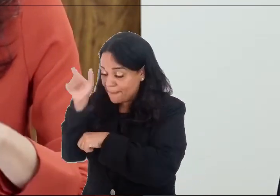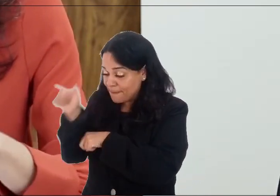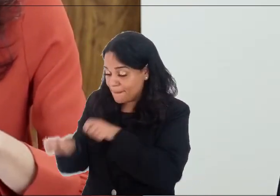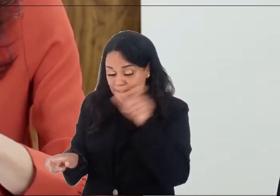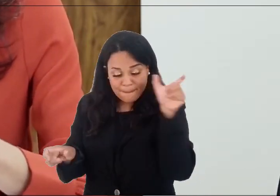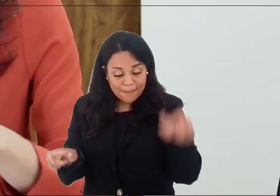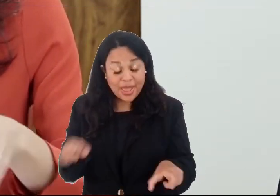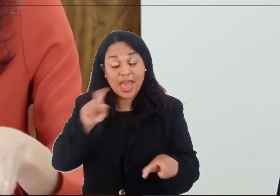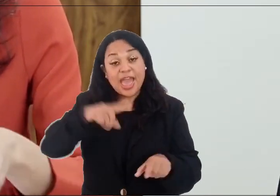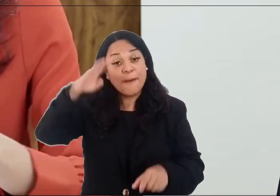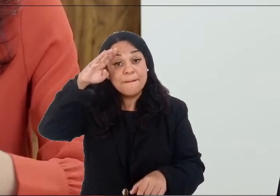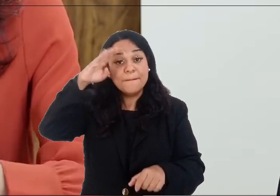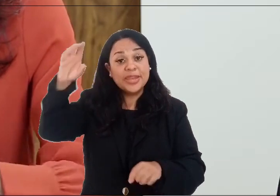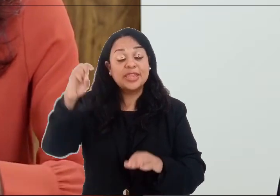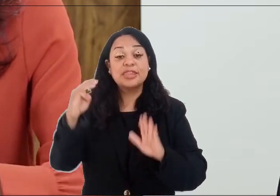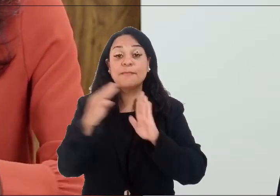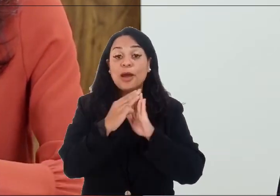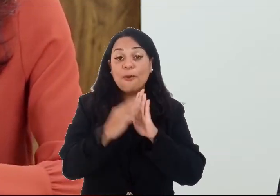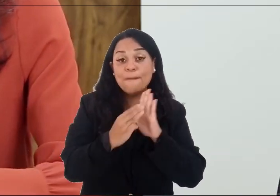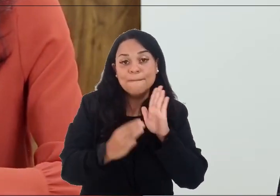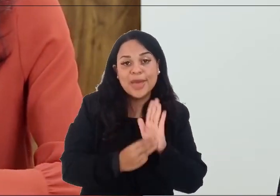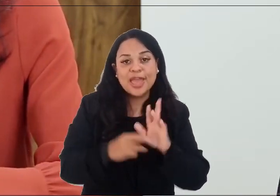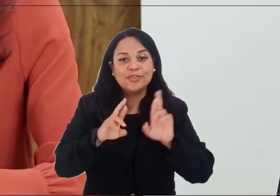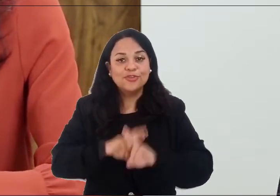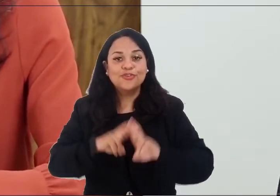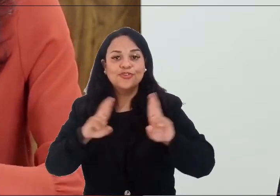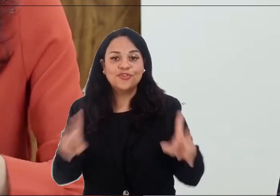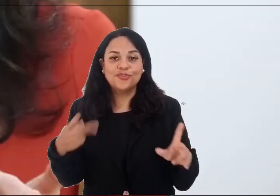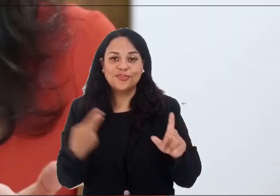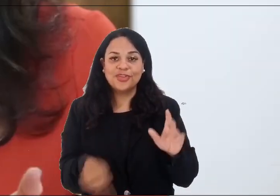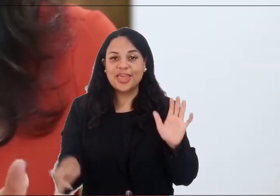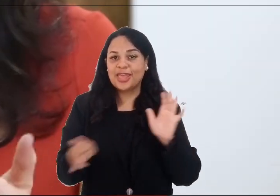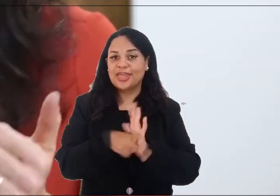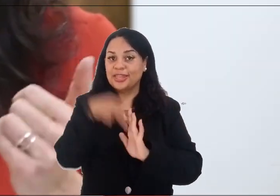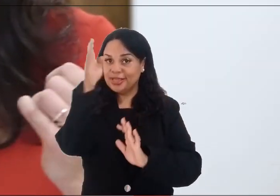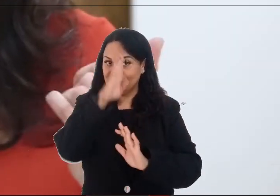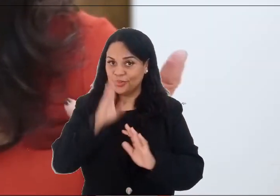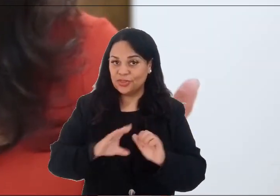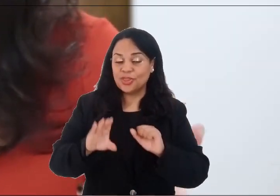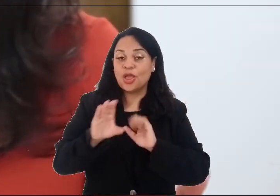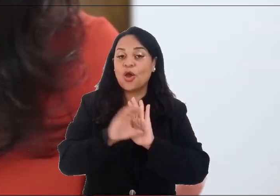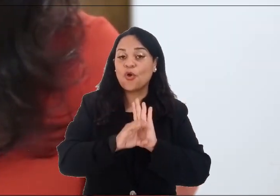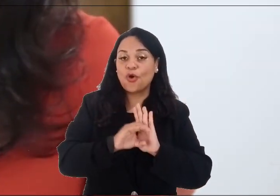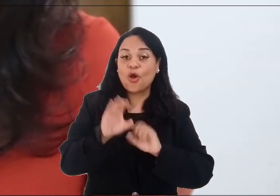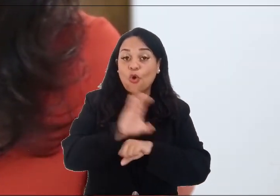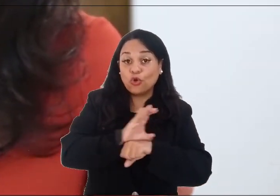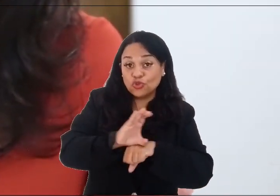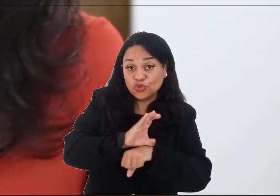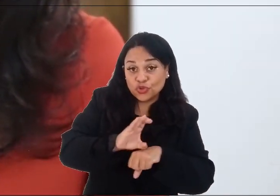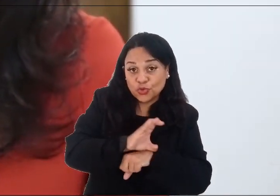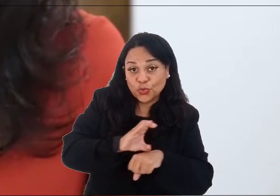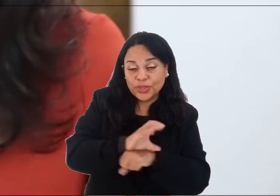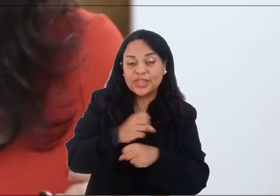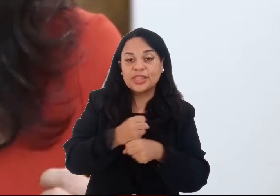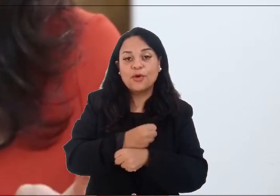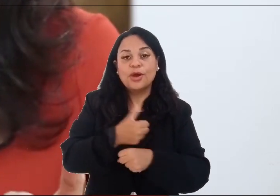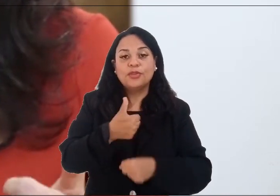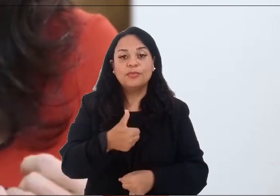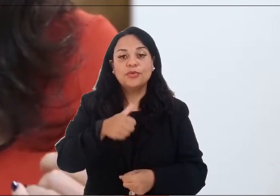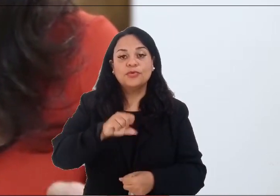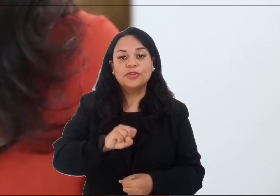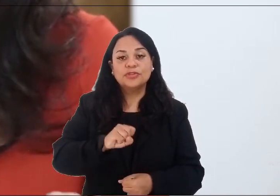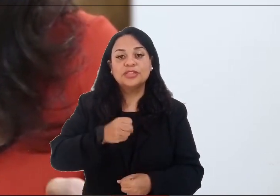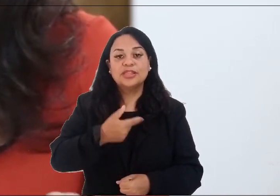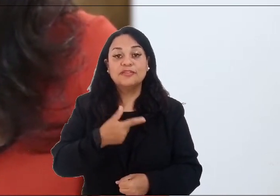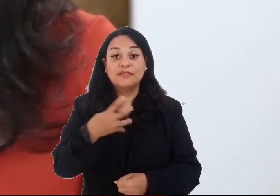Brasil e eles são tratados como métodos diferentes aqui. Então, na nossa Constituição de 1824, nós já